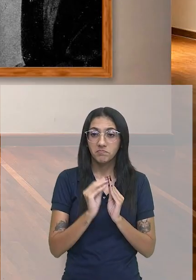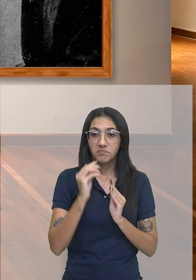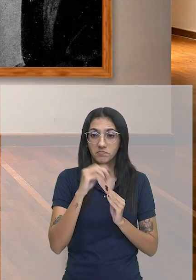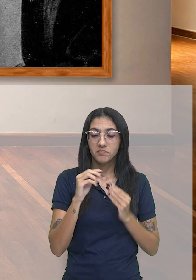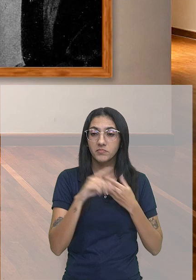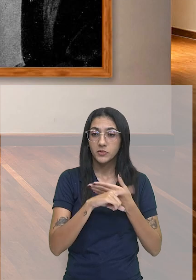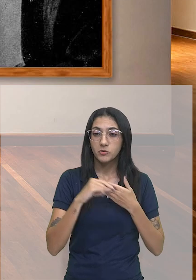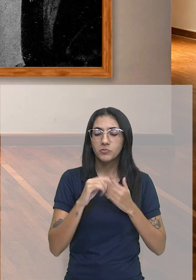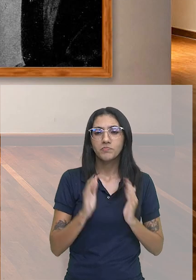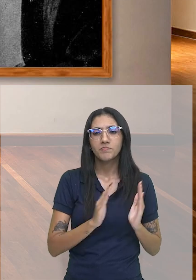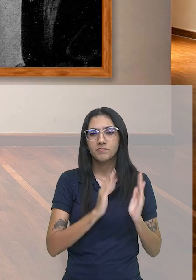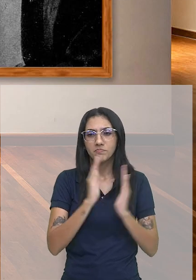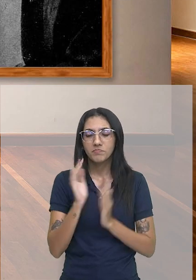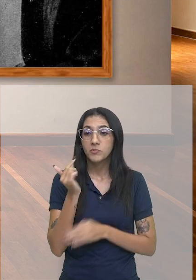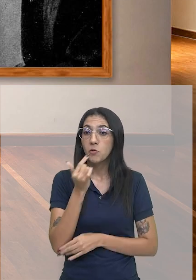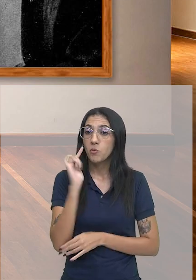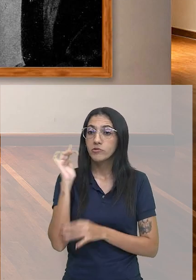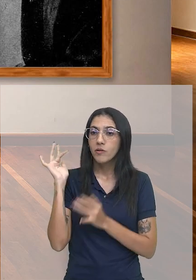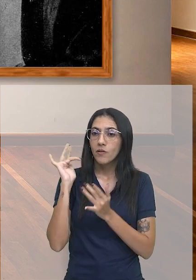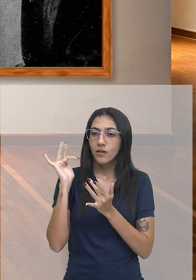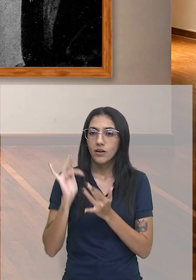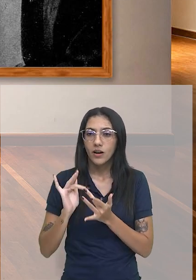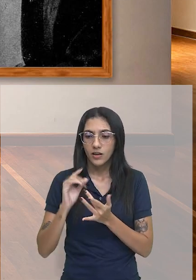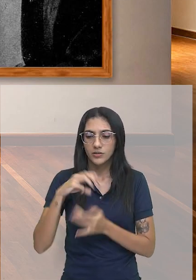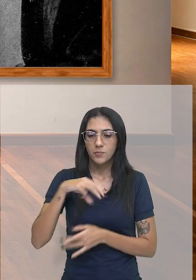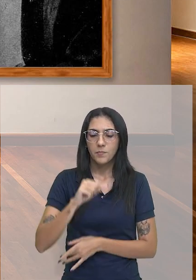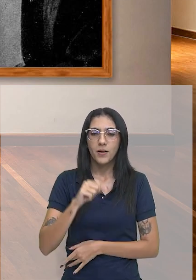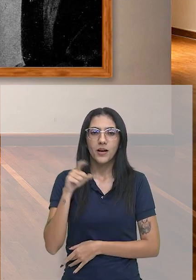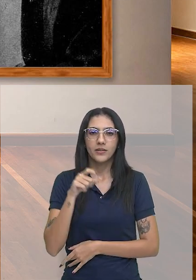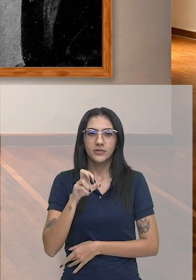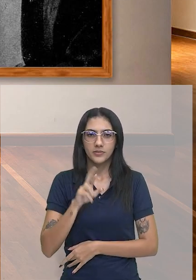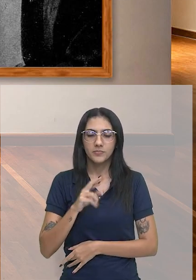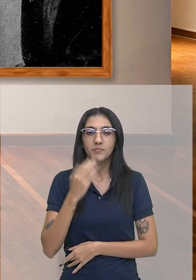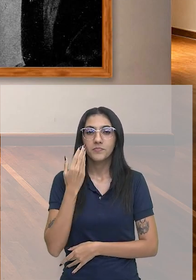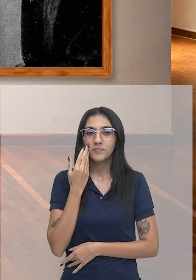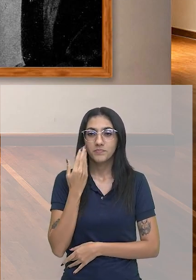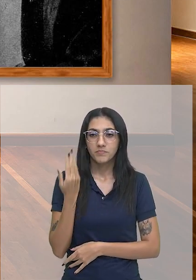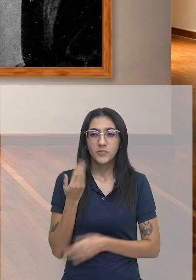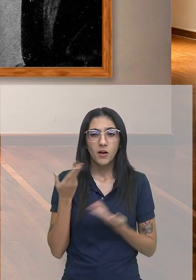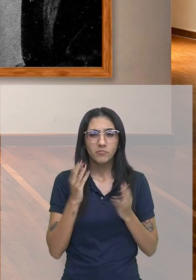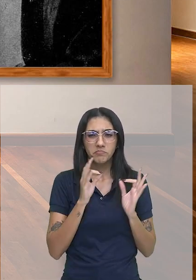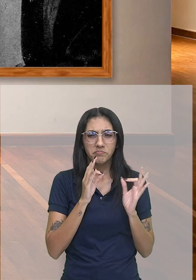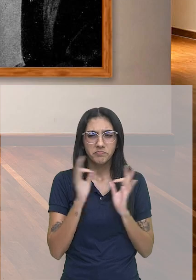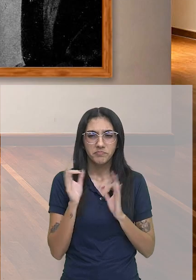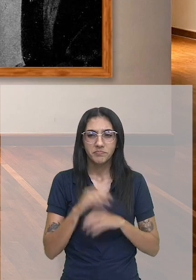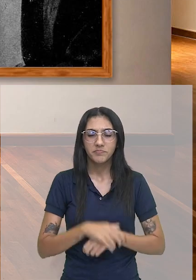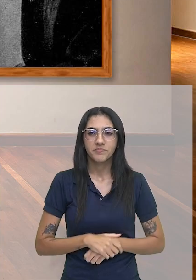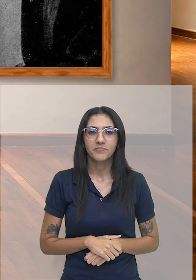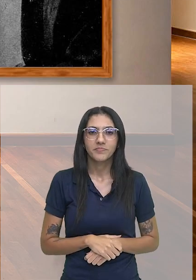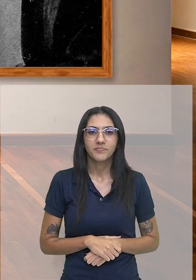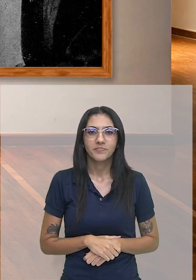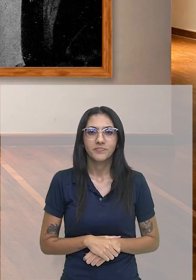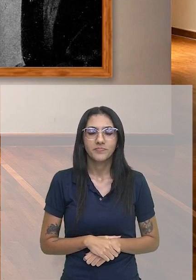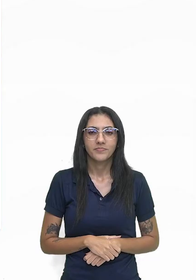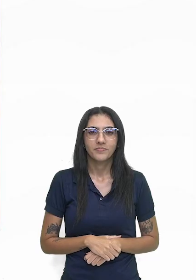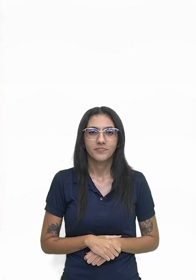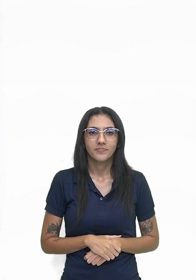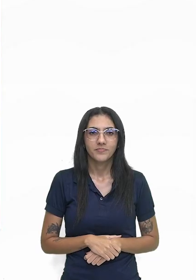vamos, então, para um outro clássico, que é Max Weber. Vamos, então, ver um VT?